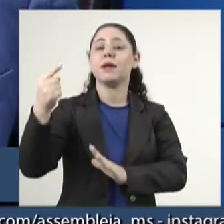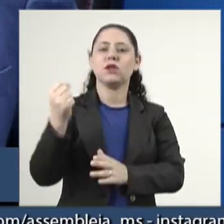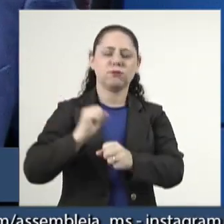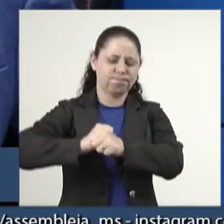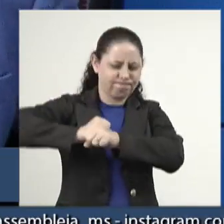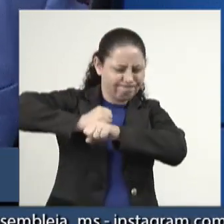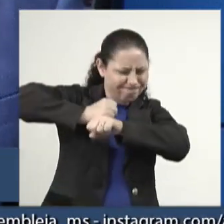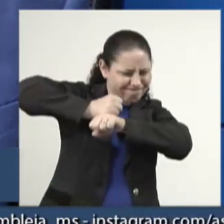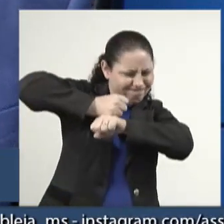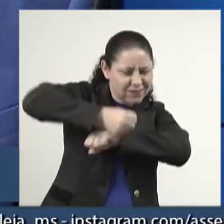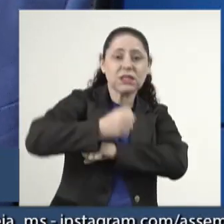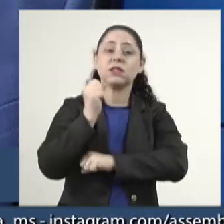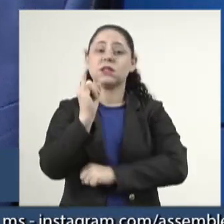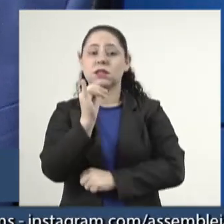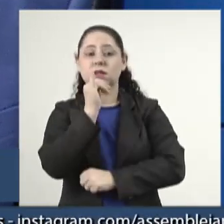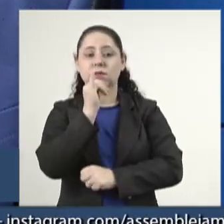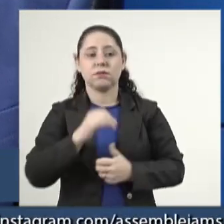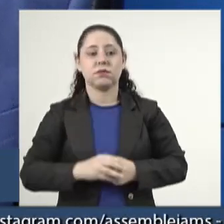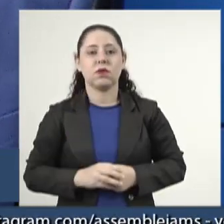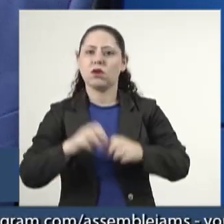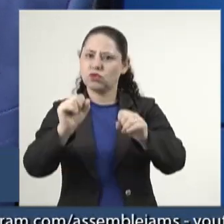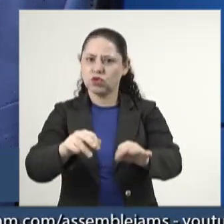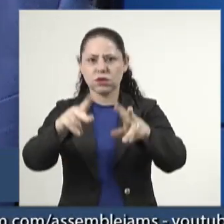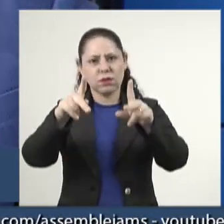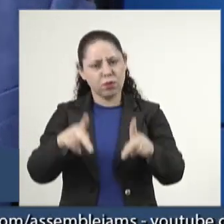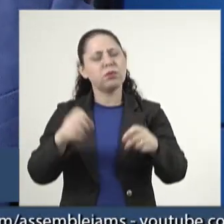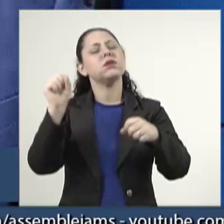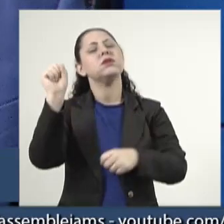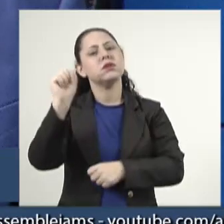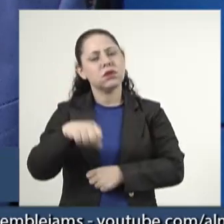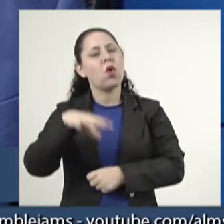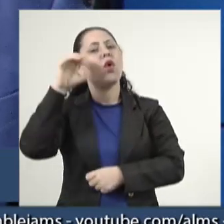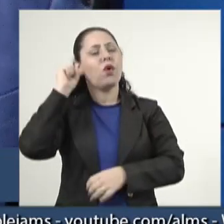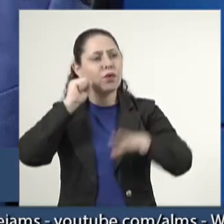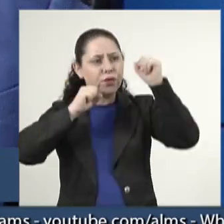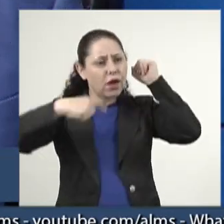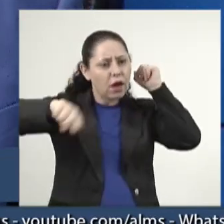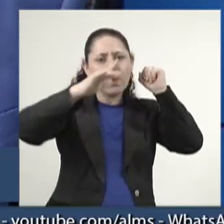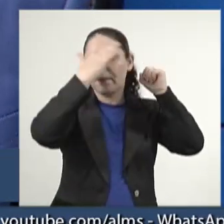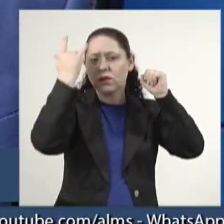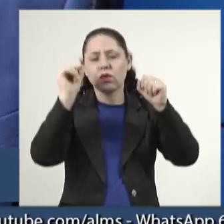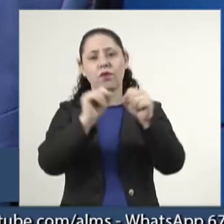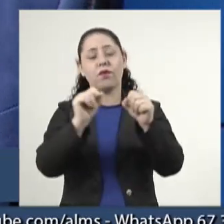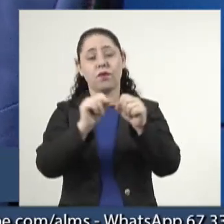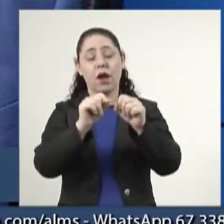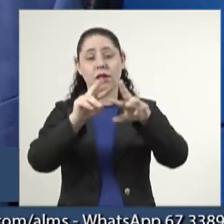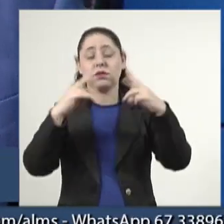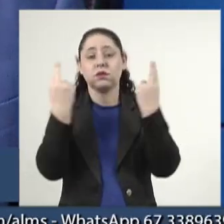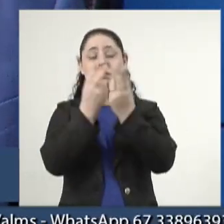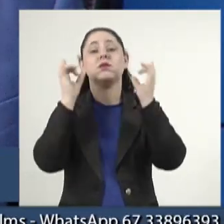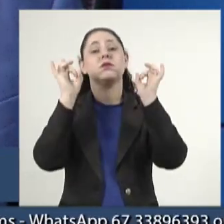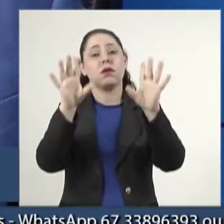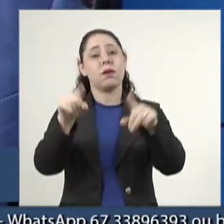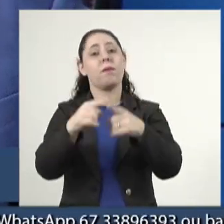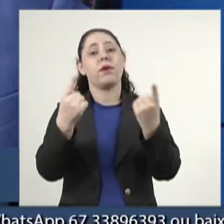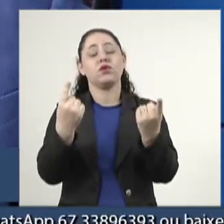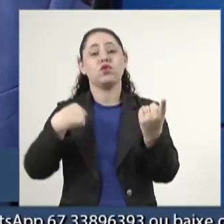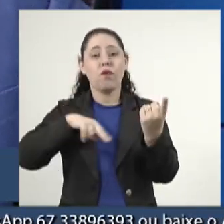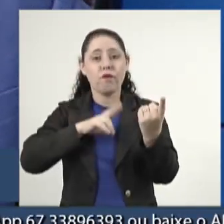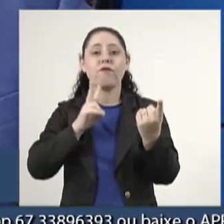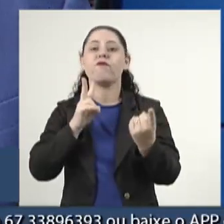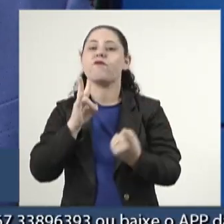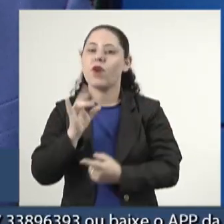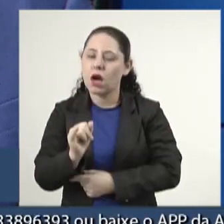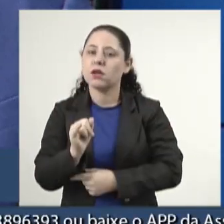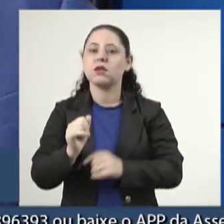esforço concentrado, se necessário, audiência pública, sim, ouvir as pessoas, fazer sessão extraordinária, mas nós vamos